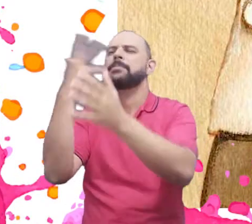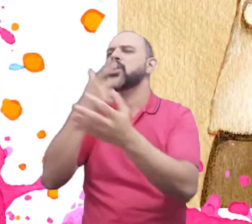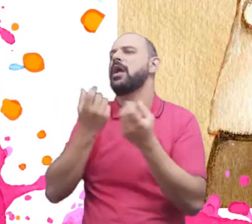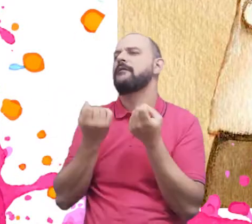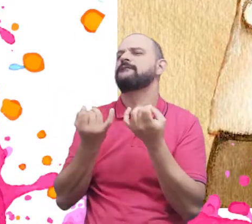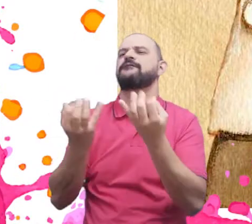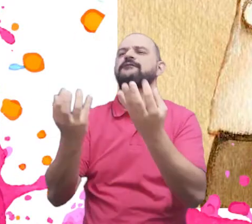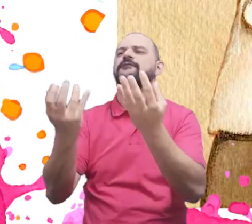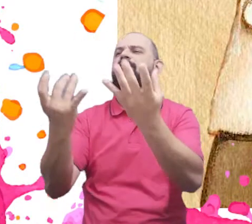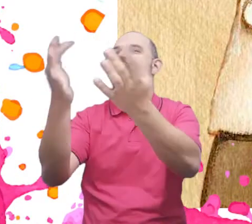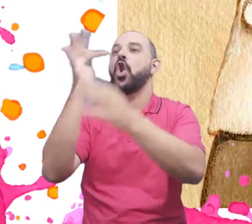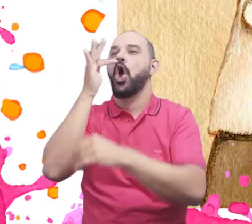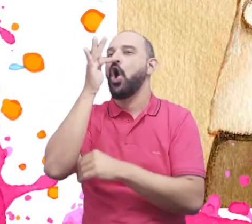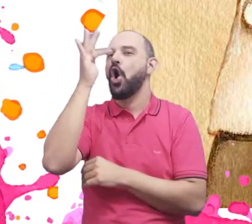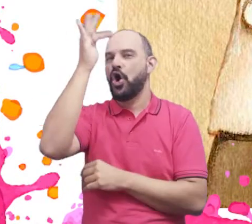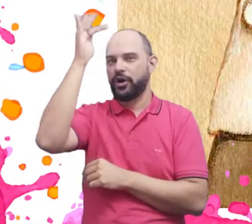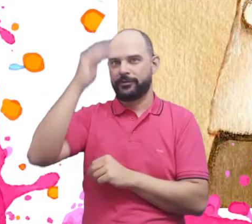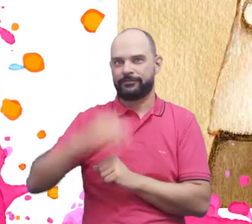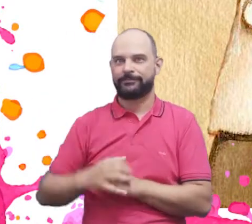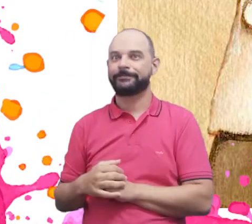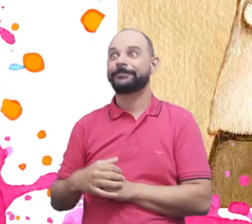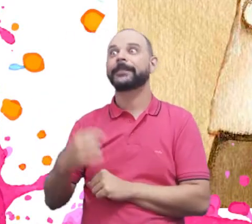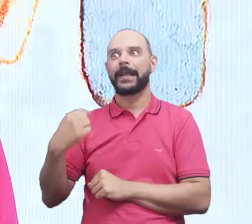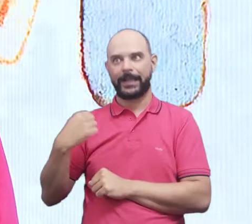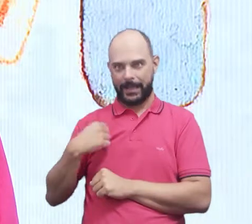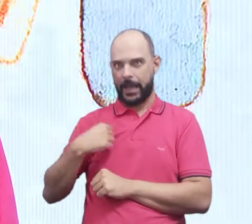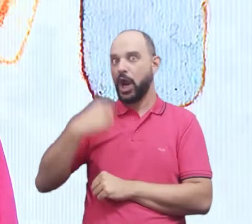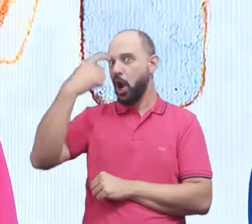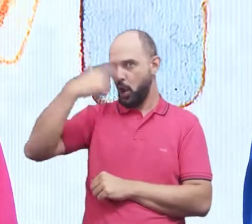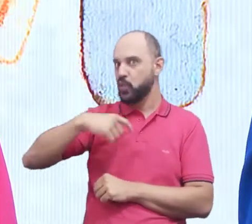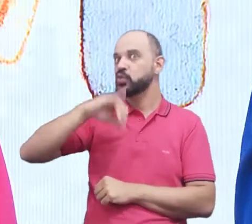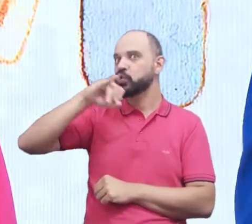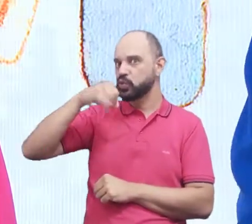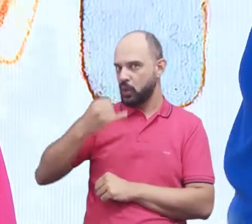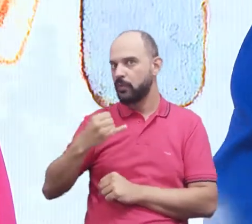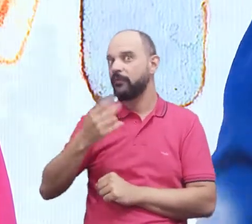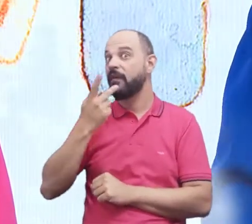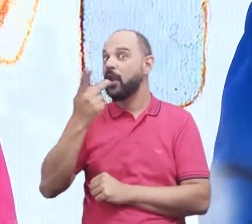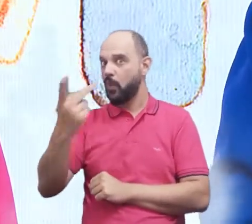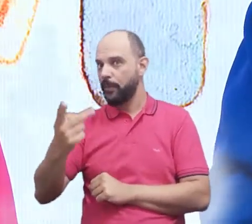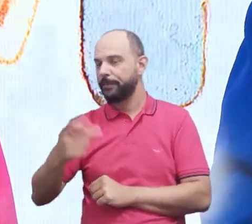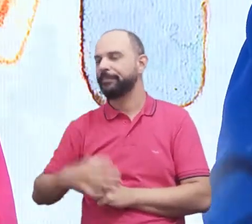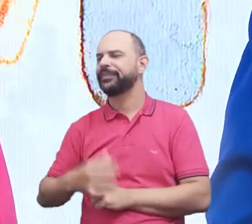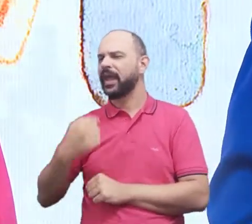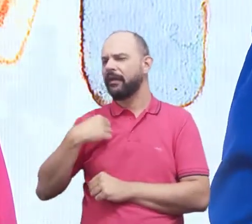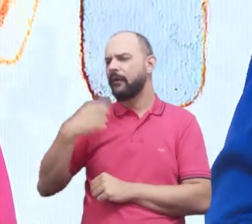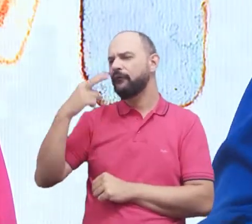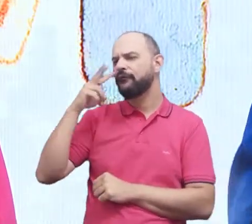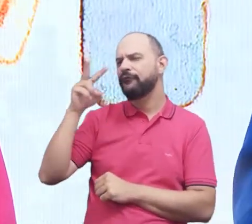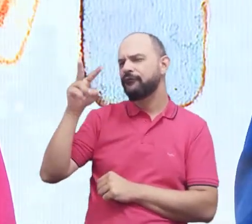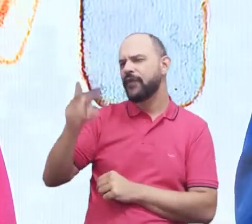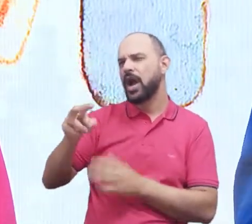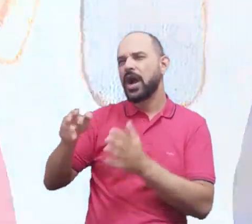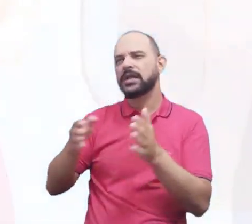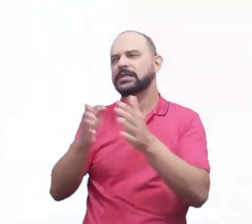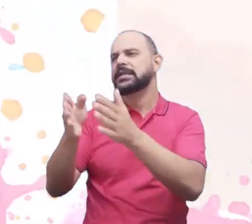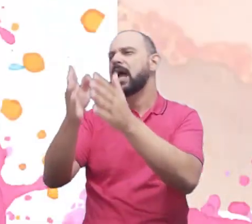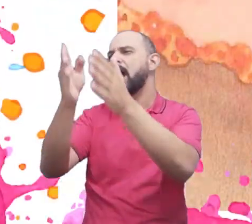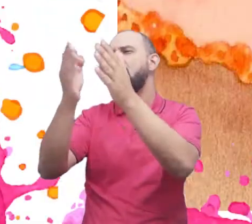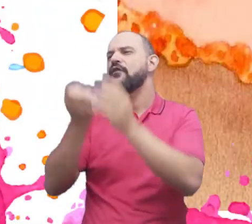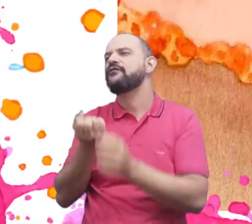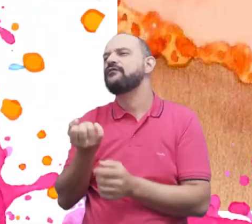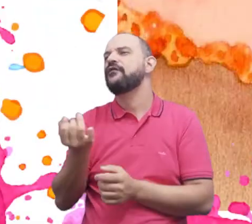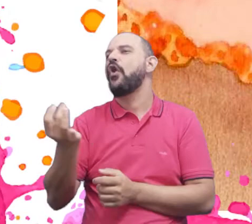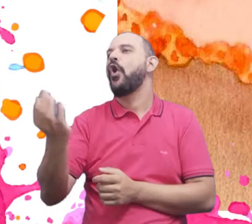de flores, disse o irmão mais novo. E eu? Disse João da Água pensativo. Eu vejo